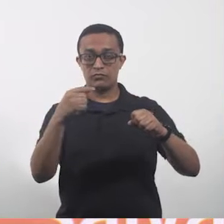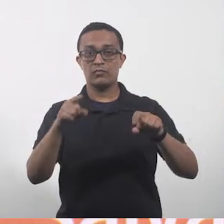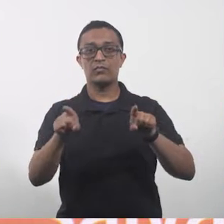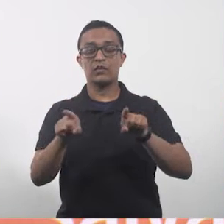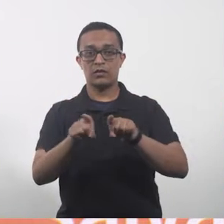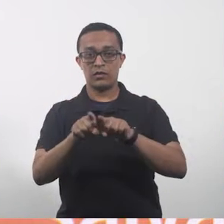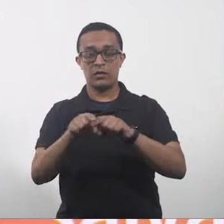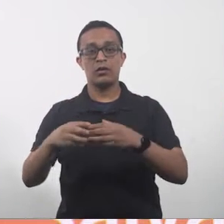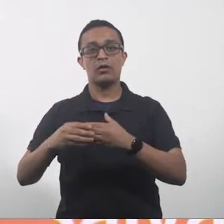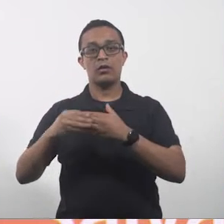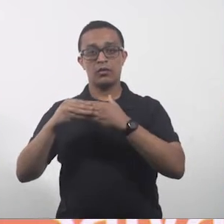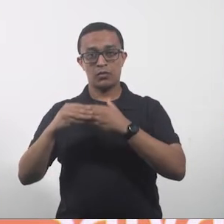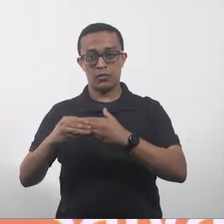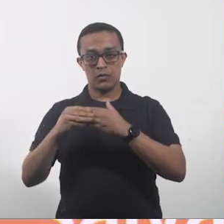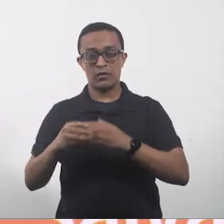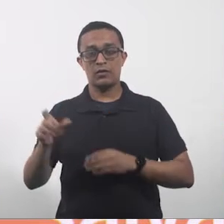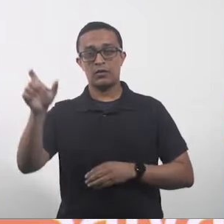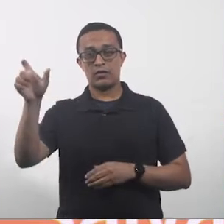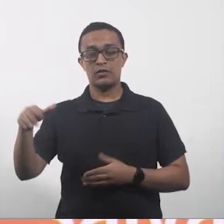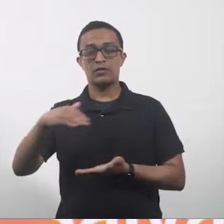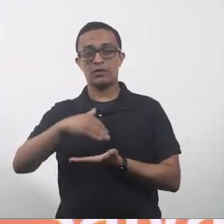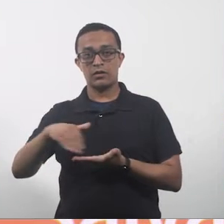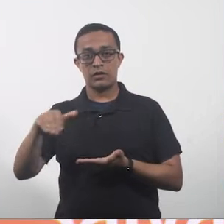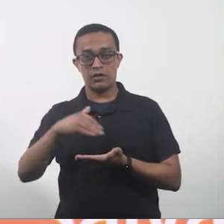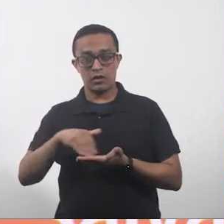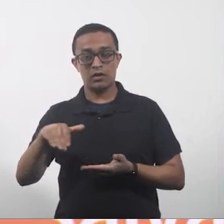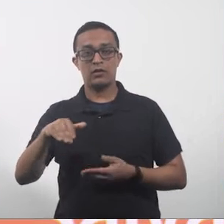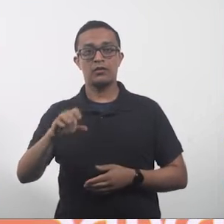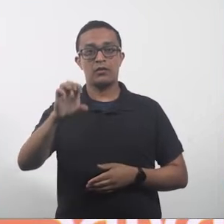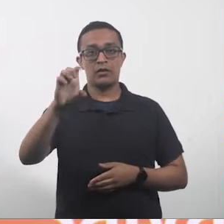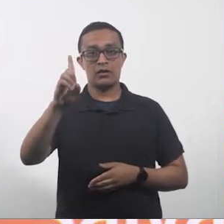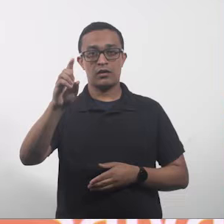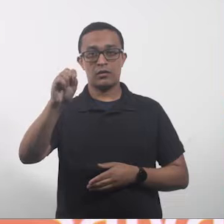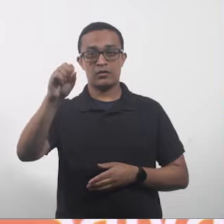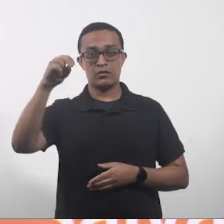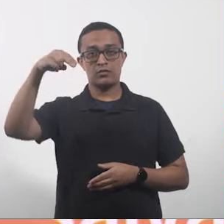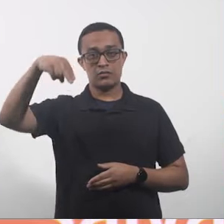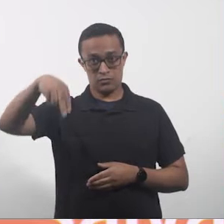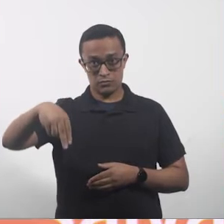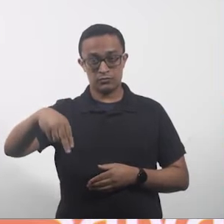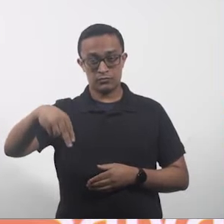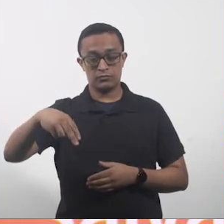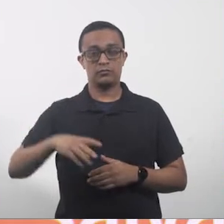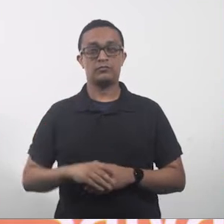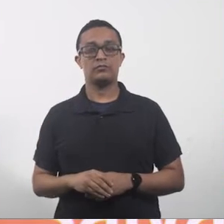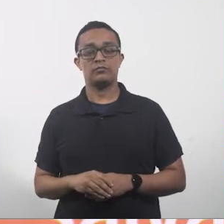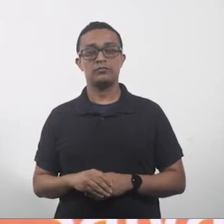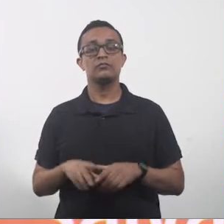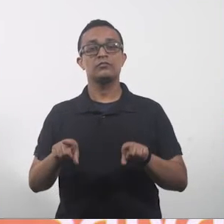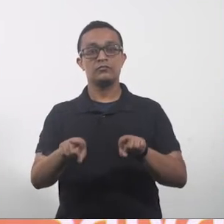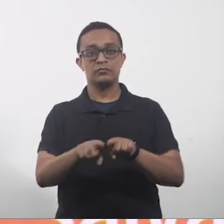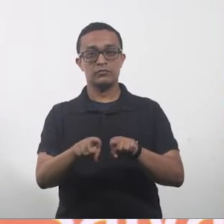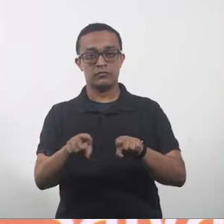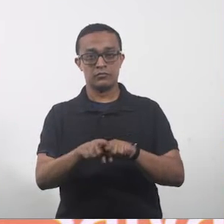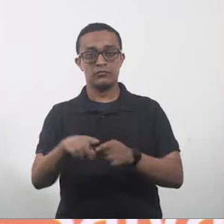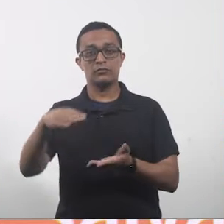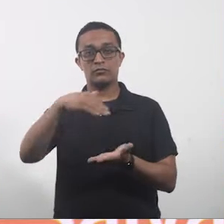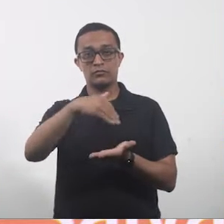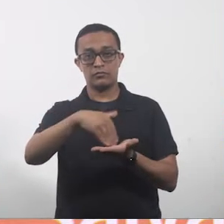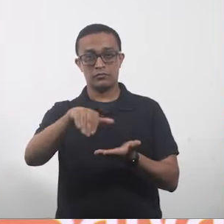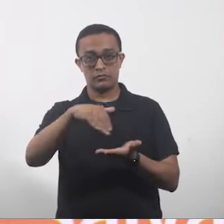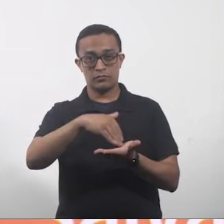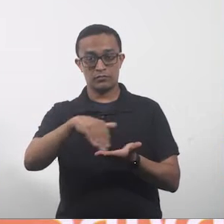aqui cumprimentando nosso secretário municipal da Saúde, secretário Edson Aparecido, também o nosso